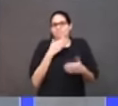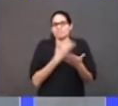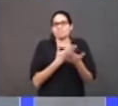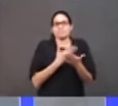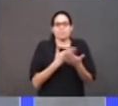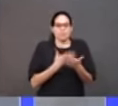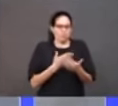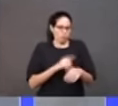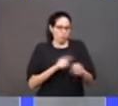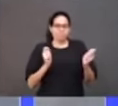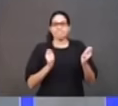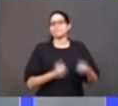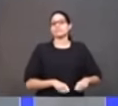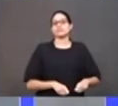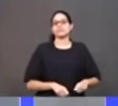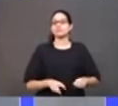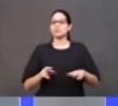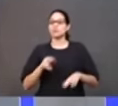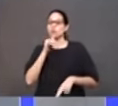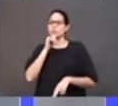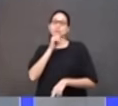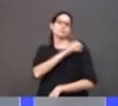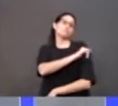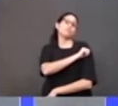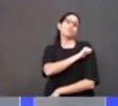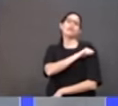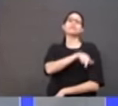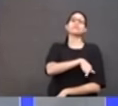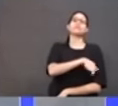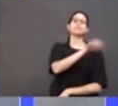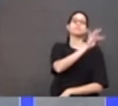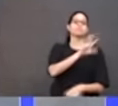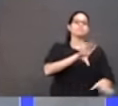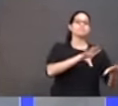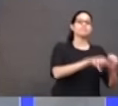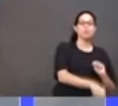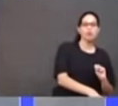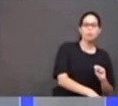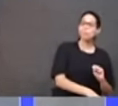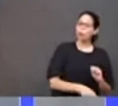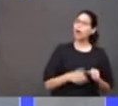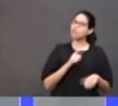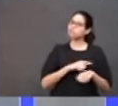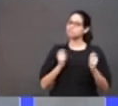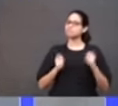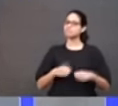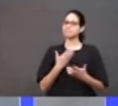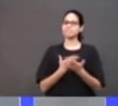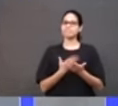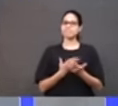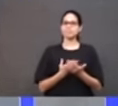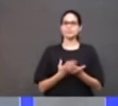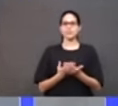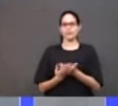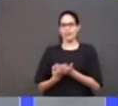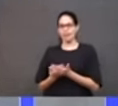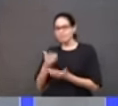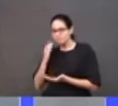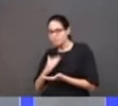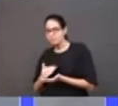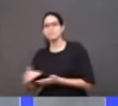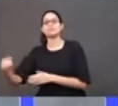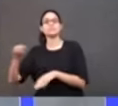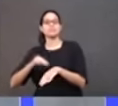assim, de se preparar como os nossos estudantes da graduação têm, que têm condições de fazer iniciação científica e outras atividades para a